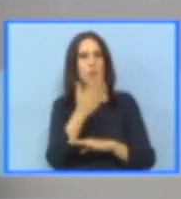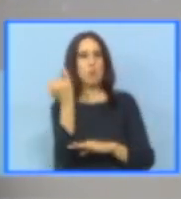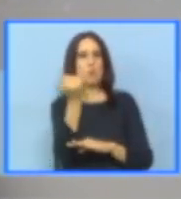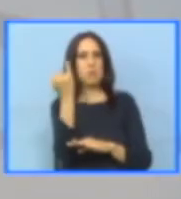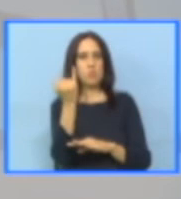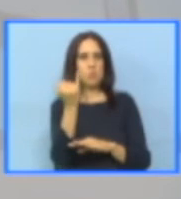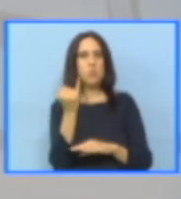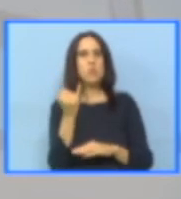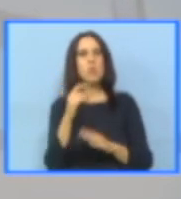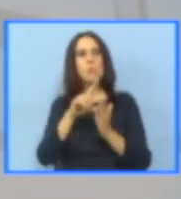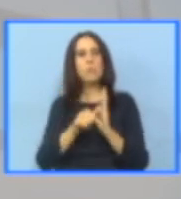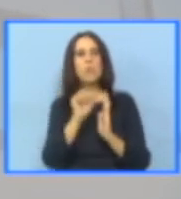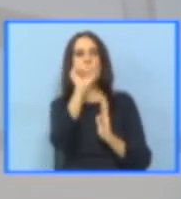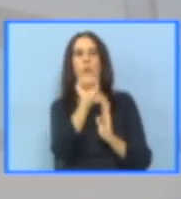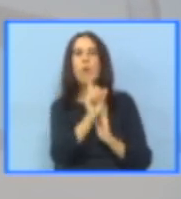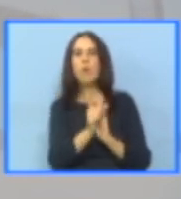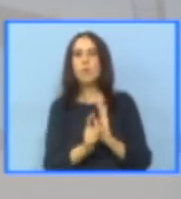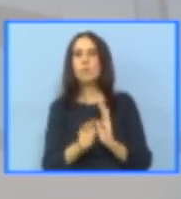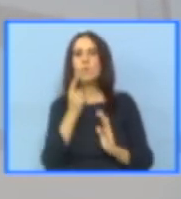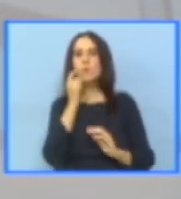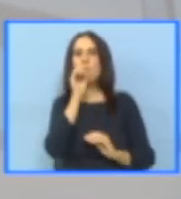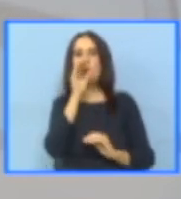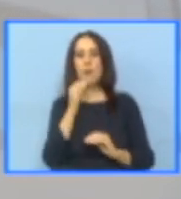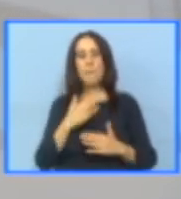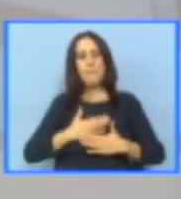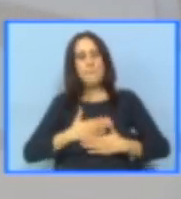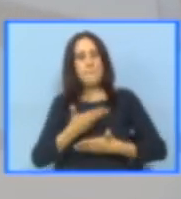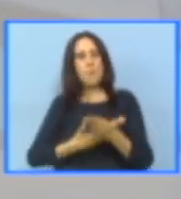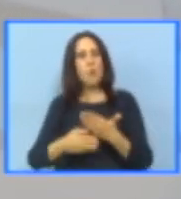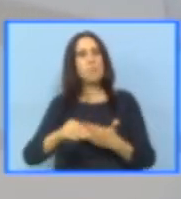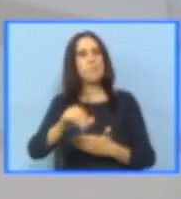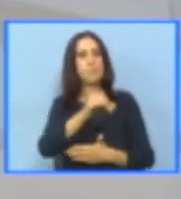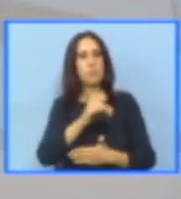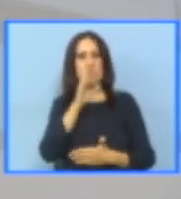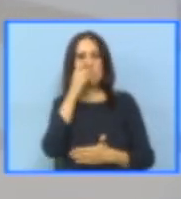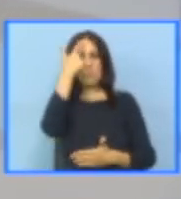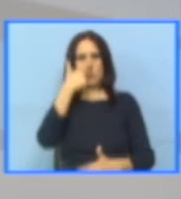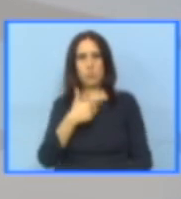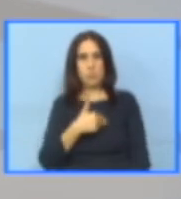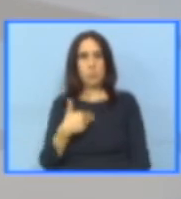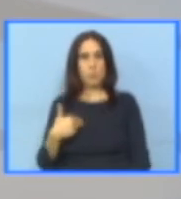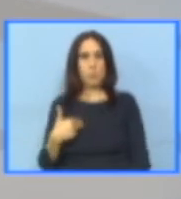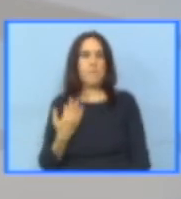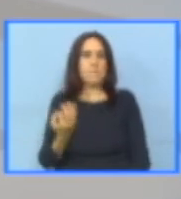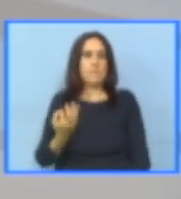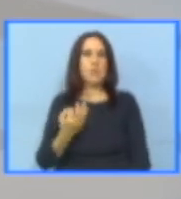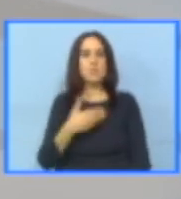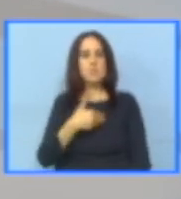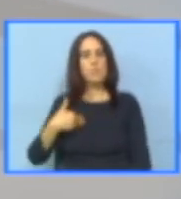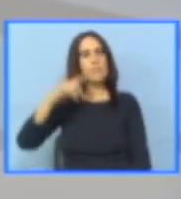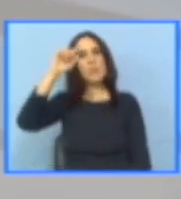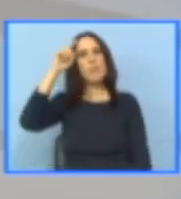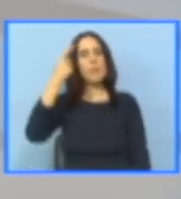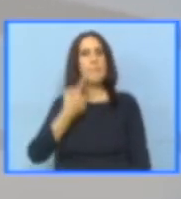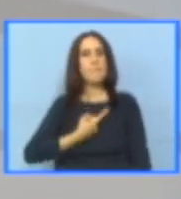organizações, conhecer os seus projetos, perceber onde é que pode dar melhor. Obviamente, se é uma pessoa da saúde que tem as aptidões na área da saúde, deve procurar